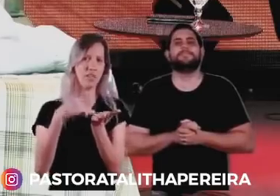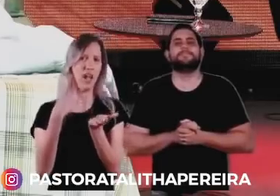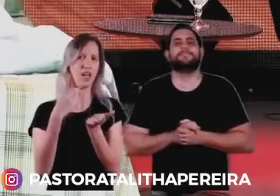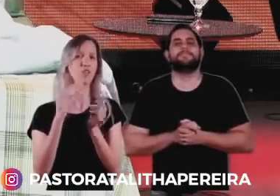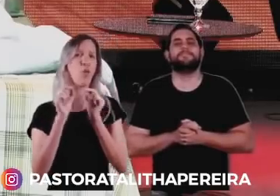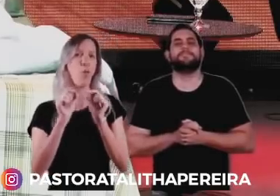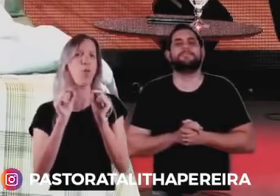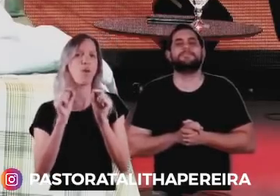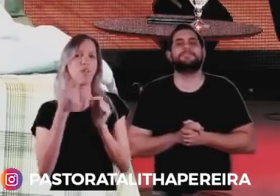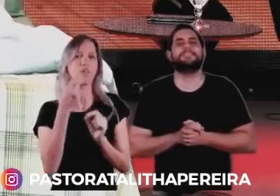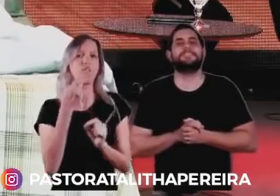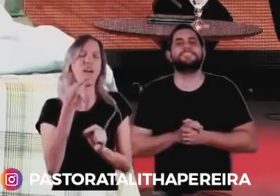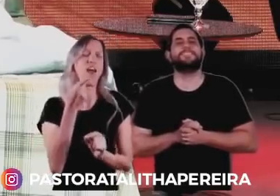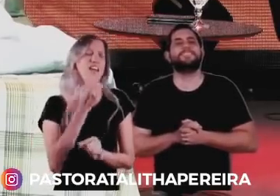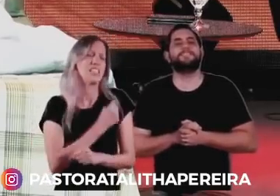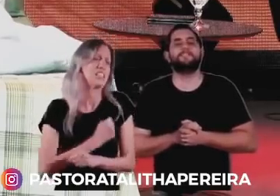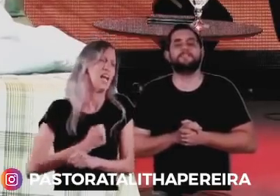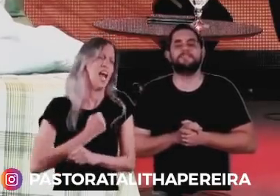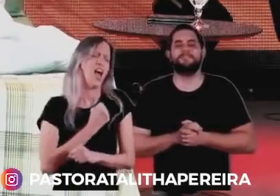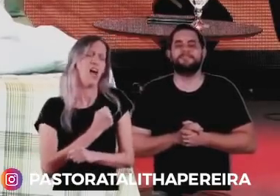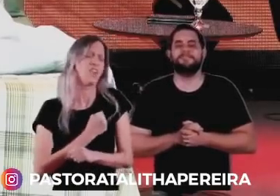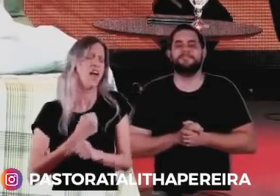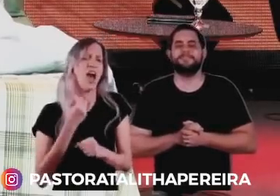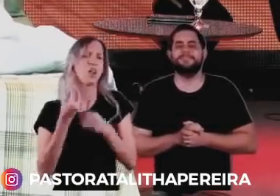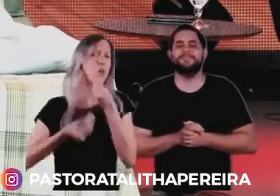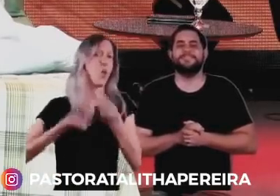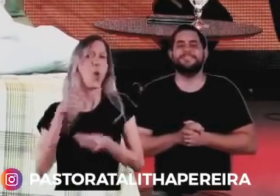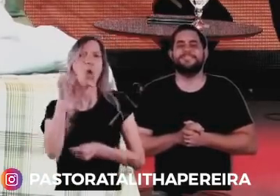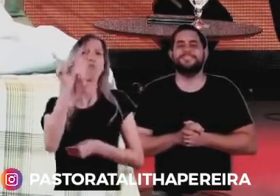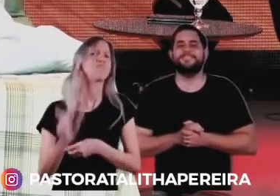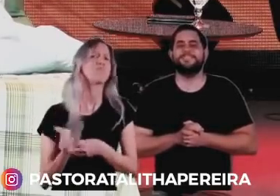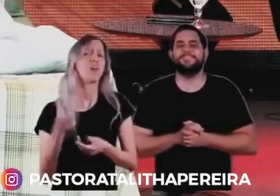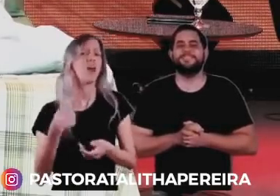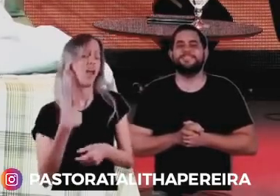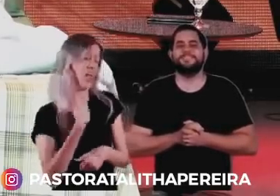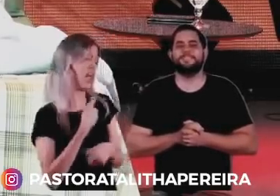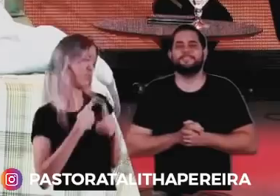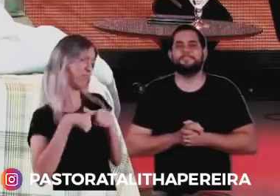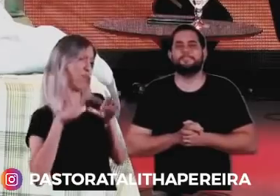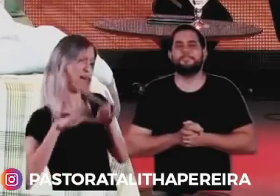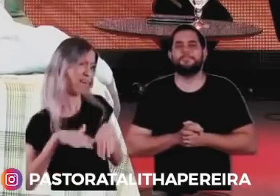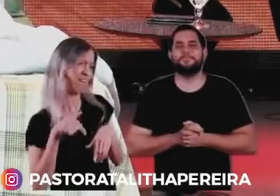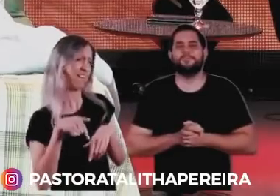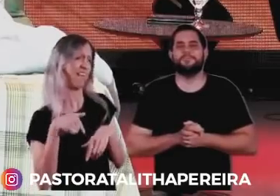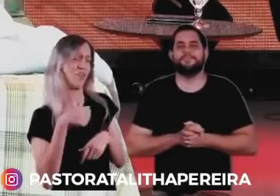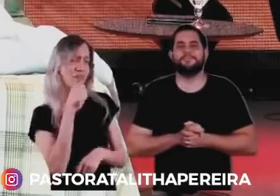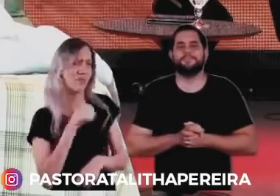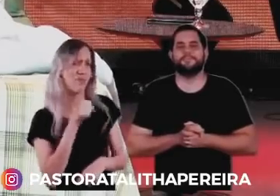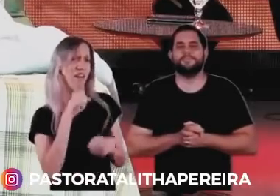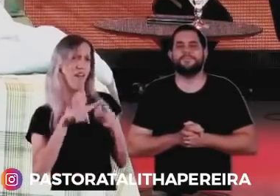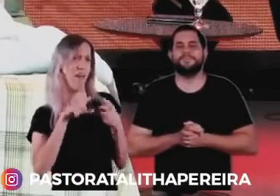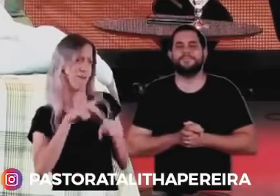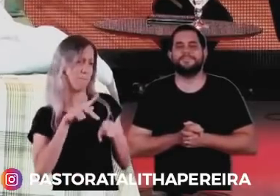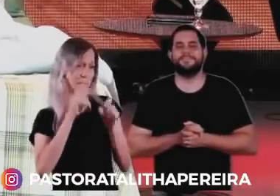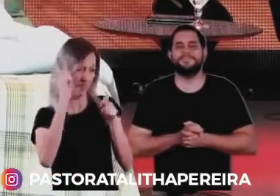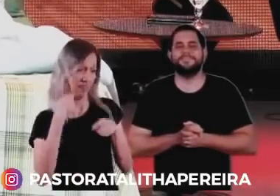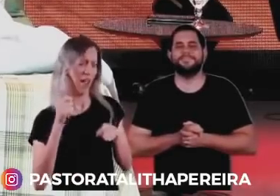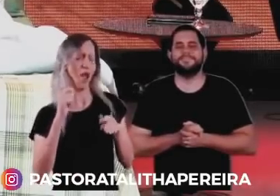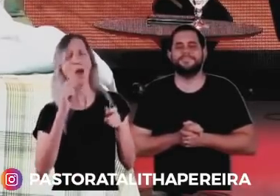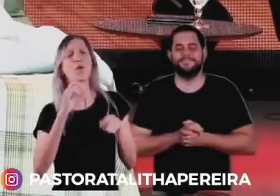pastora, que saudade. Como a senhora tá? Aí eu tô aqui, minha filha. Véia, preta e